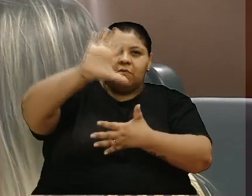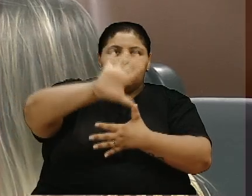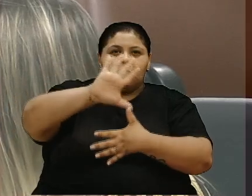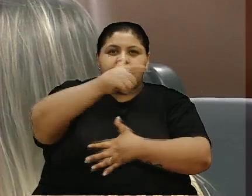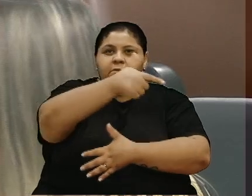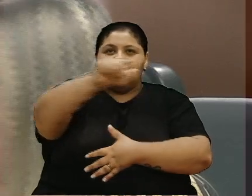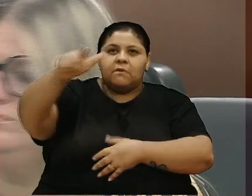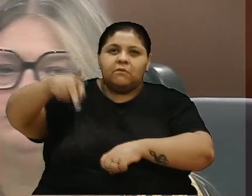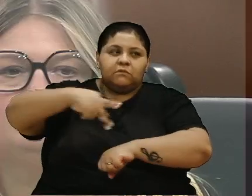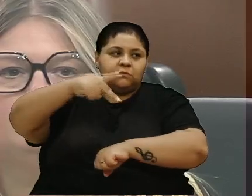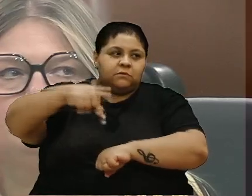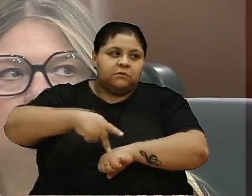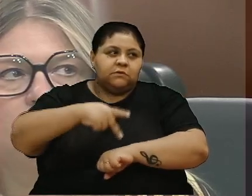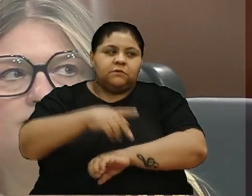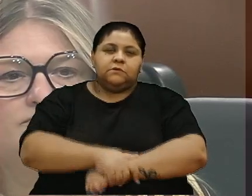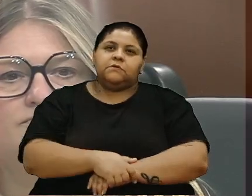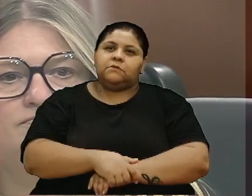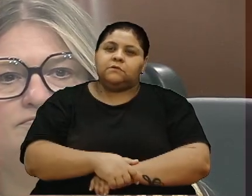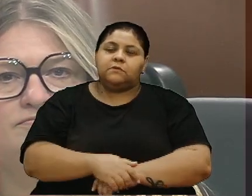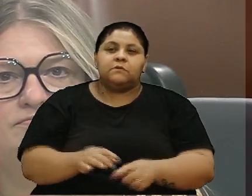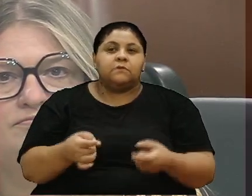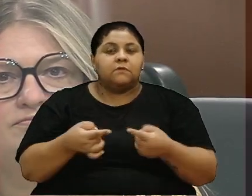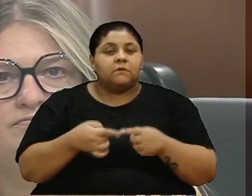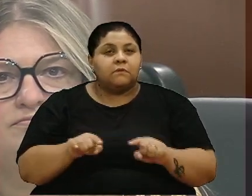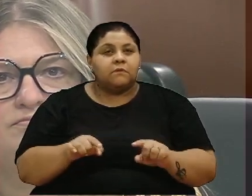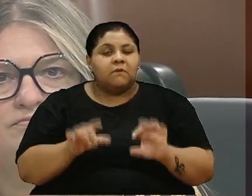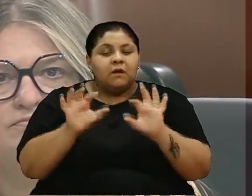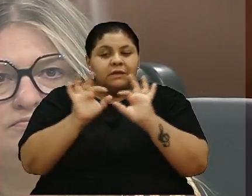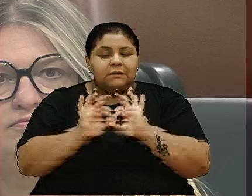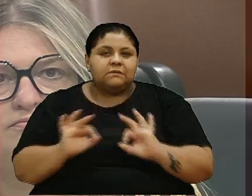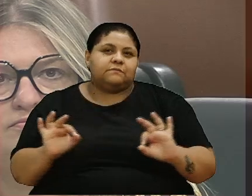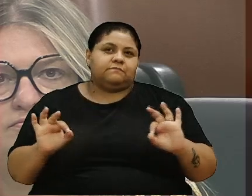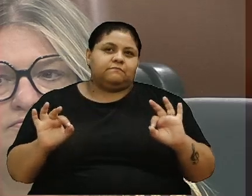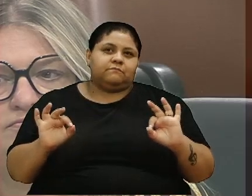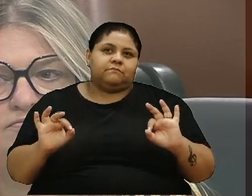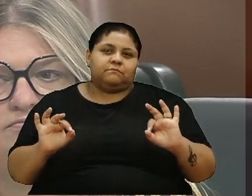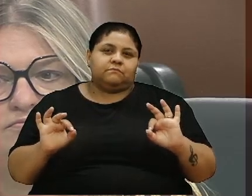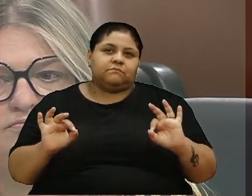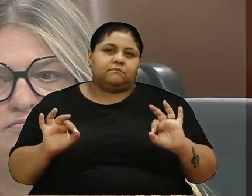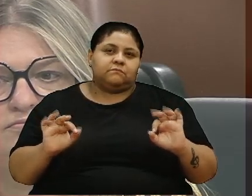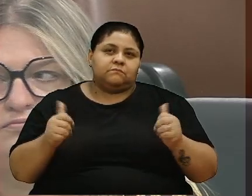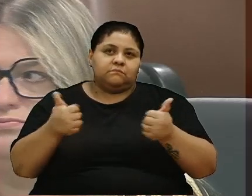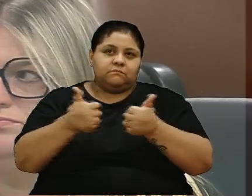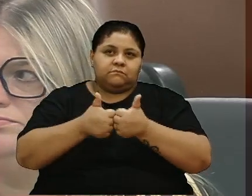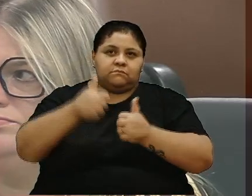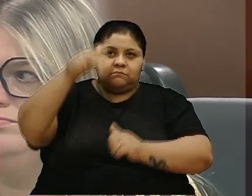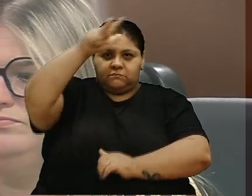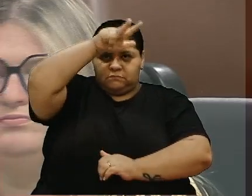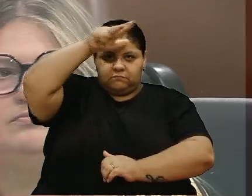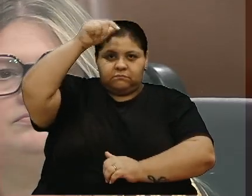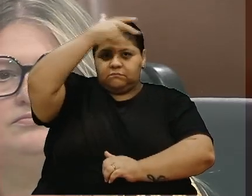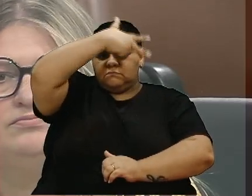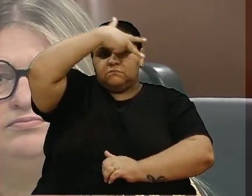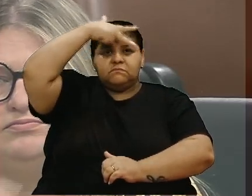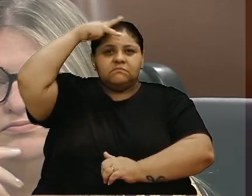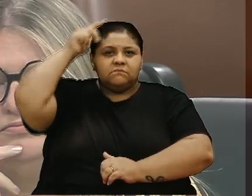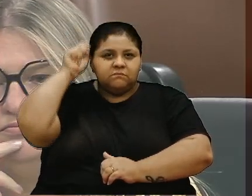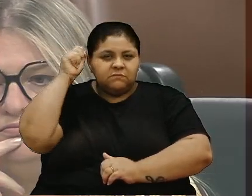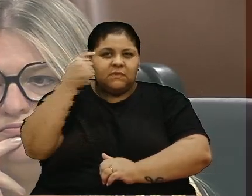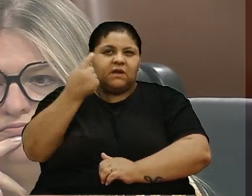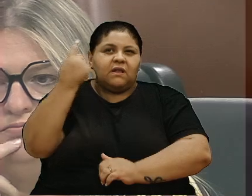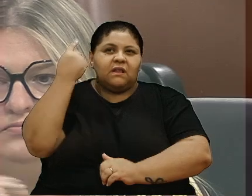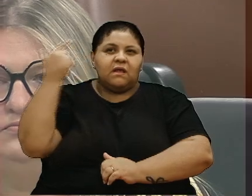outros países. Mas talvez na simplicidade, através do prefeito Cassina e do vice Frisso na